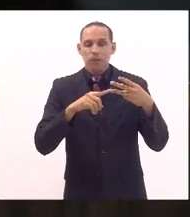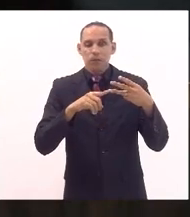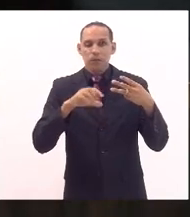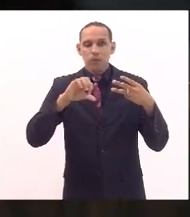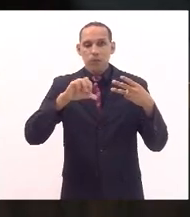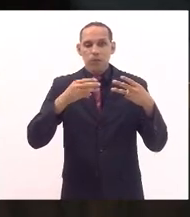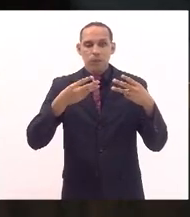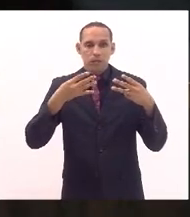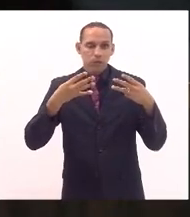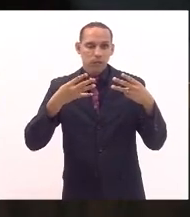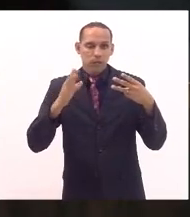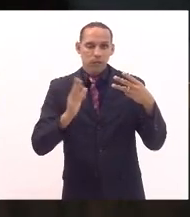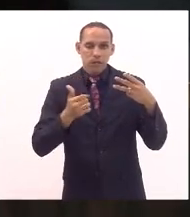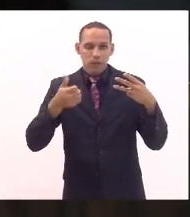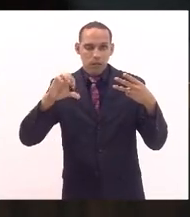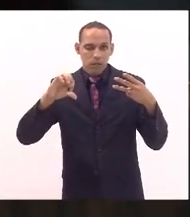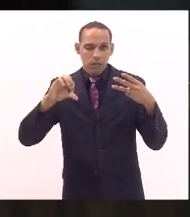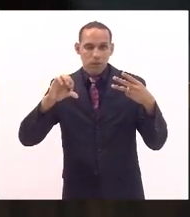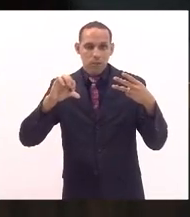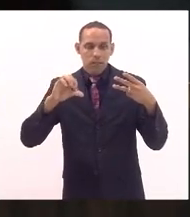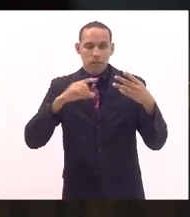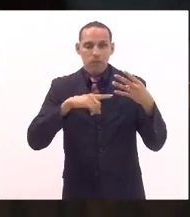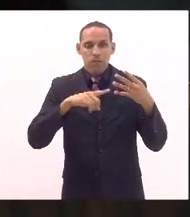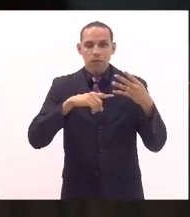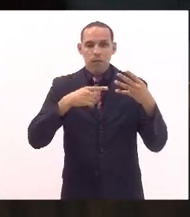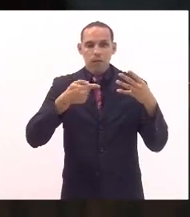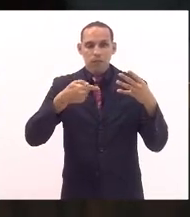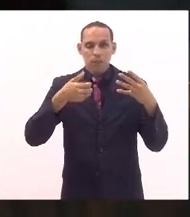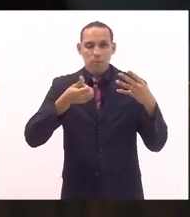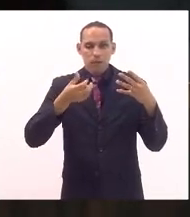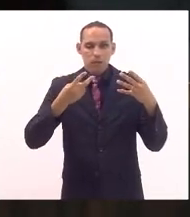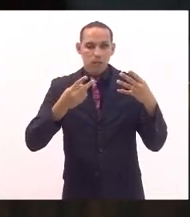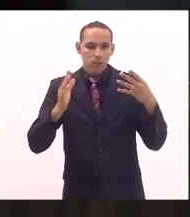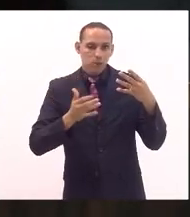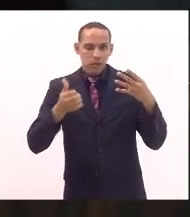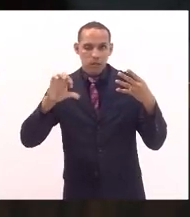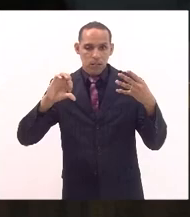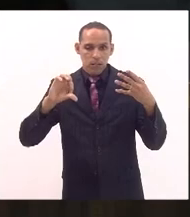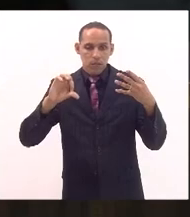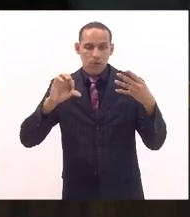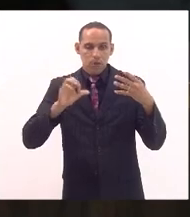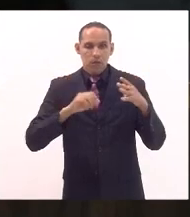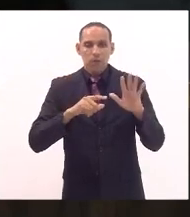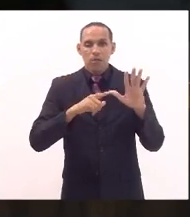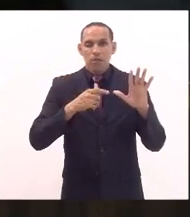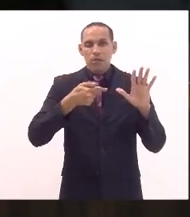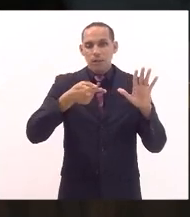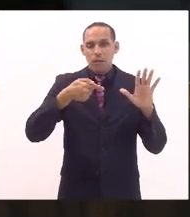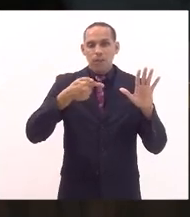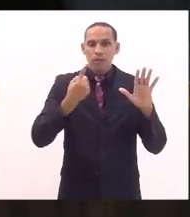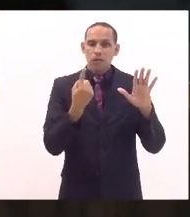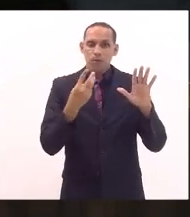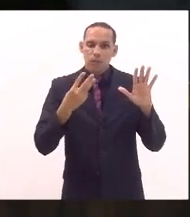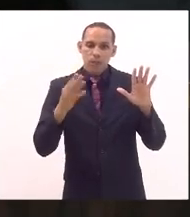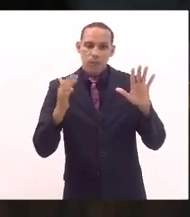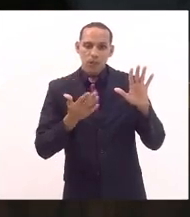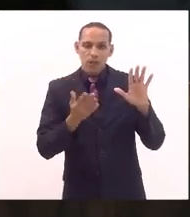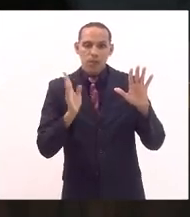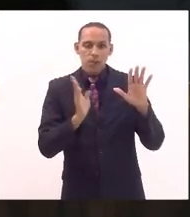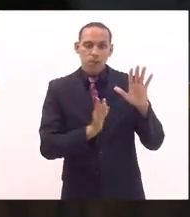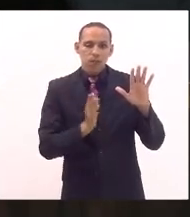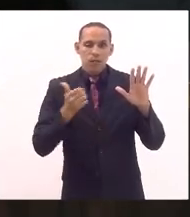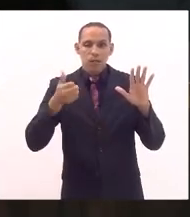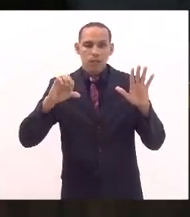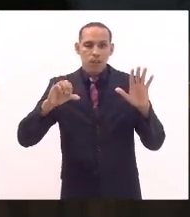em 934 de 1972 1973 1975